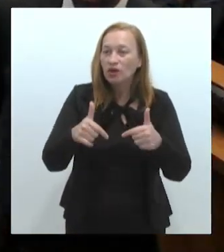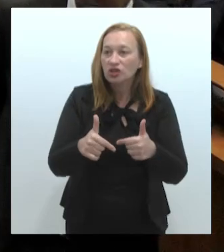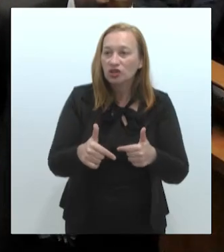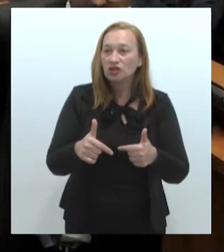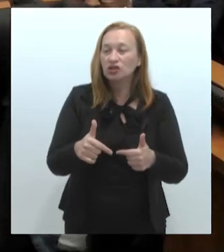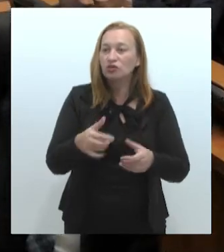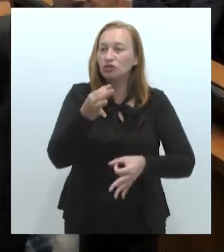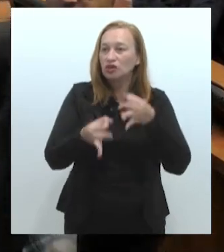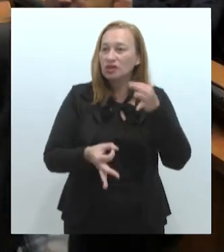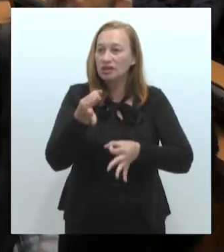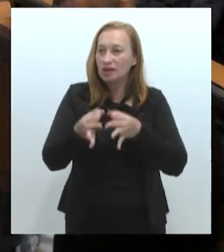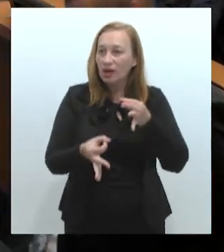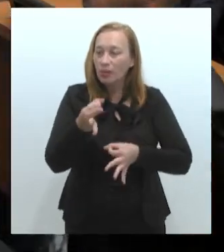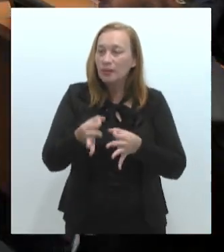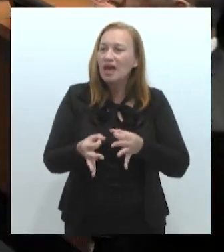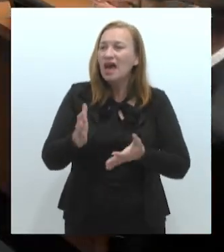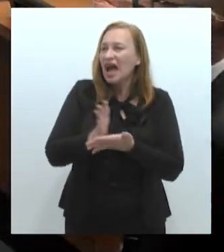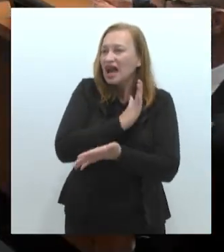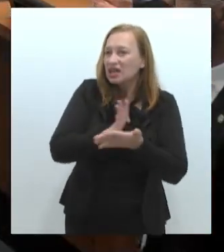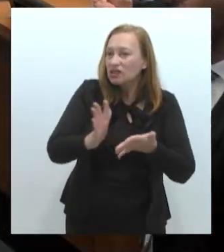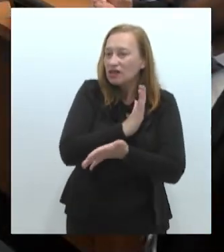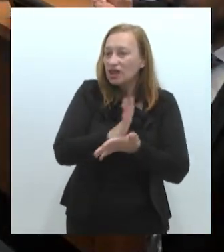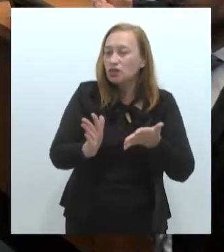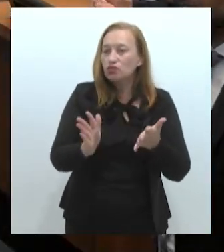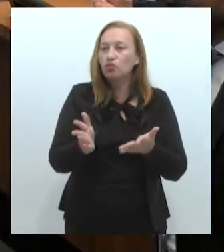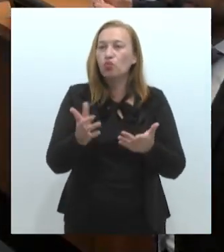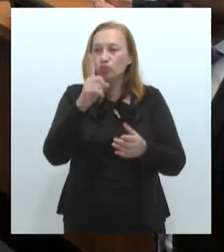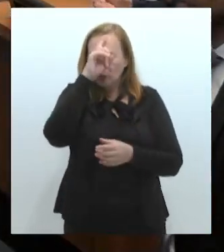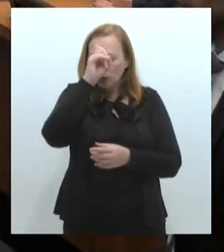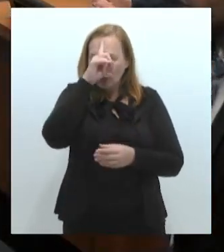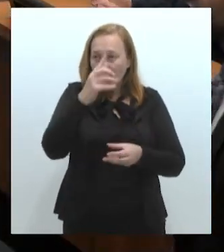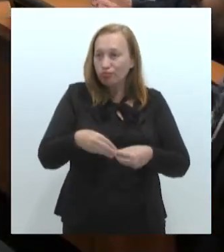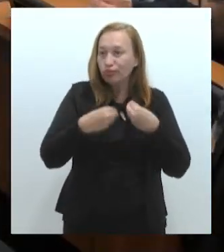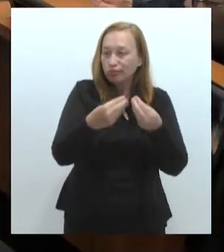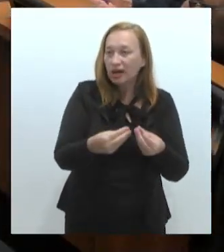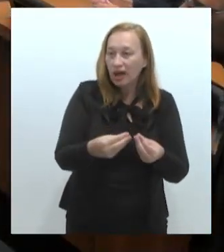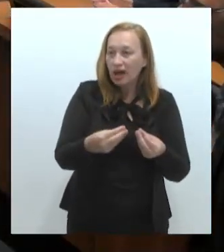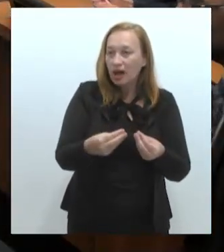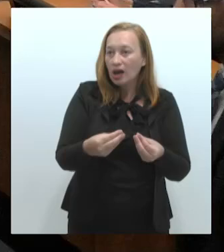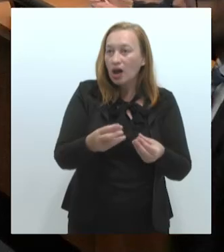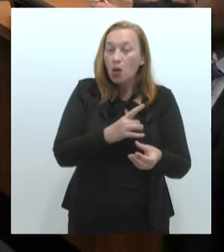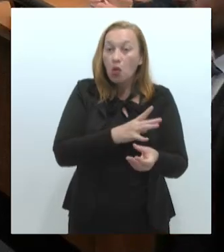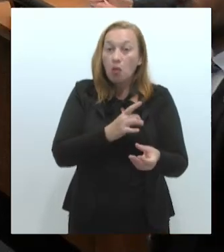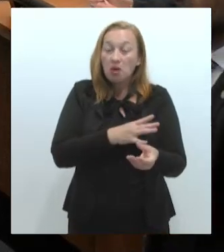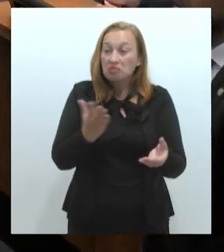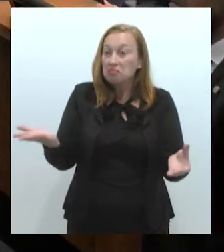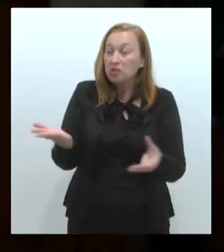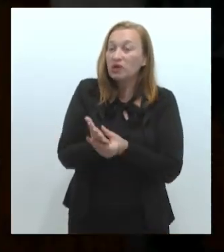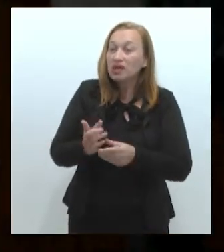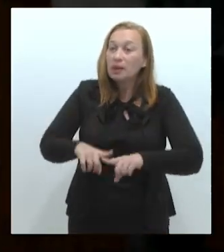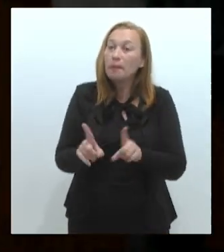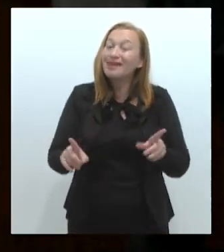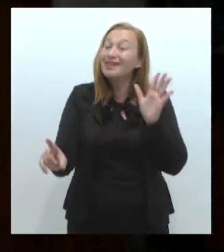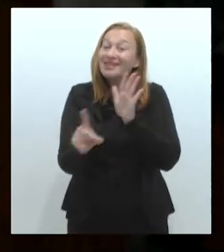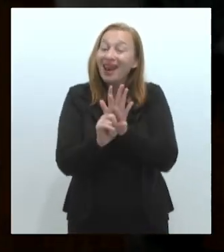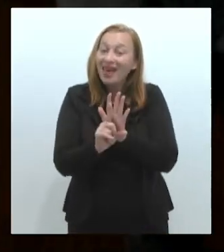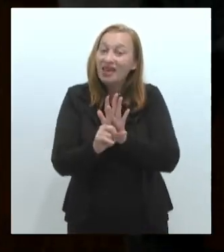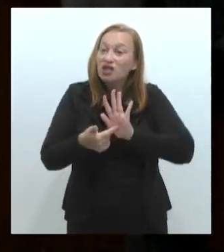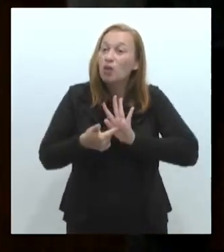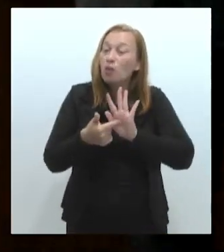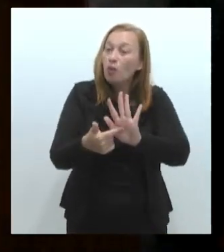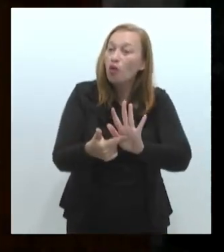de reparação. Muitas vezes o hospital não dá para evitar uma prova contra si próprio. Essa lei apenas